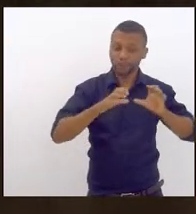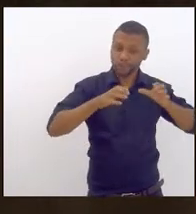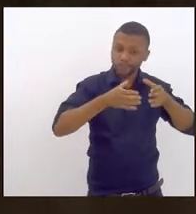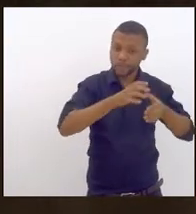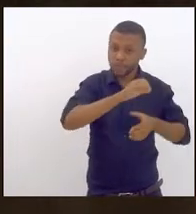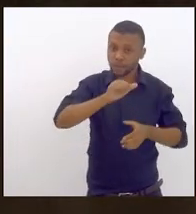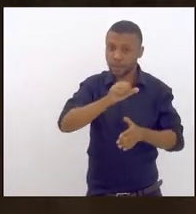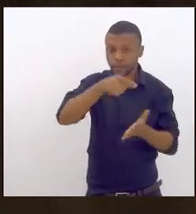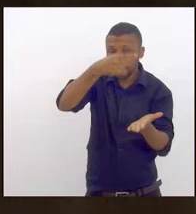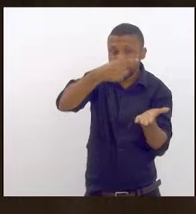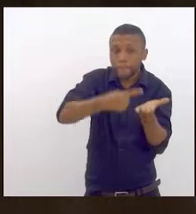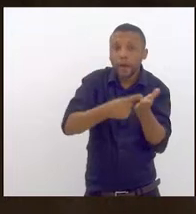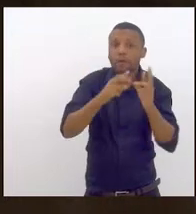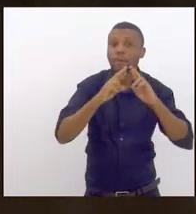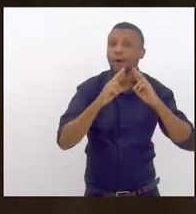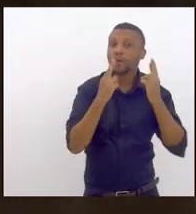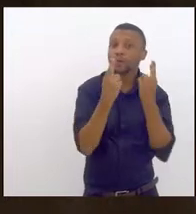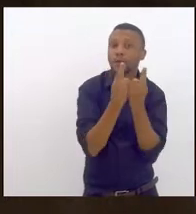formal,